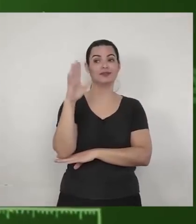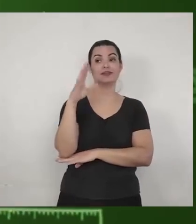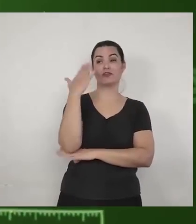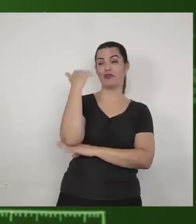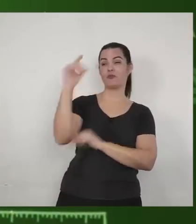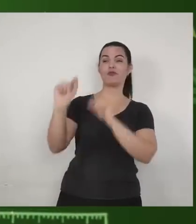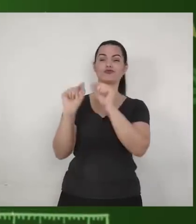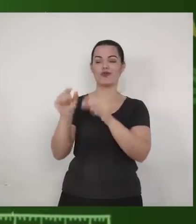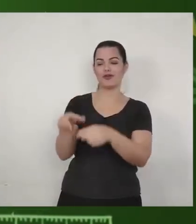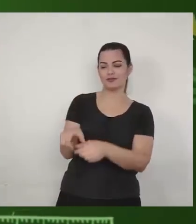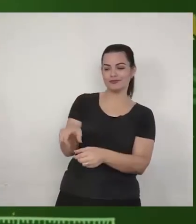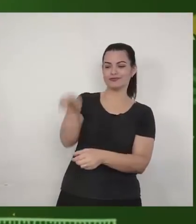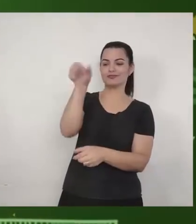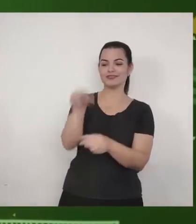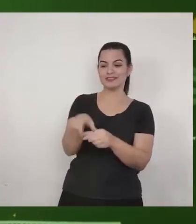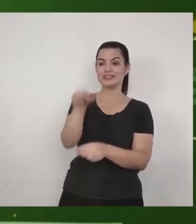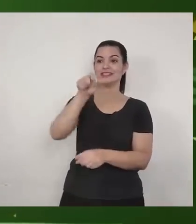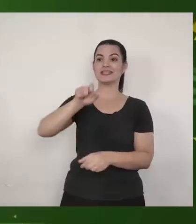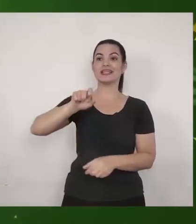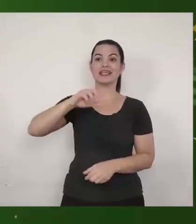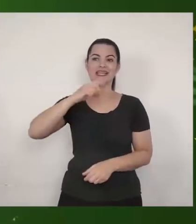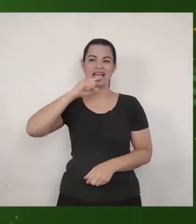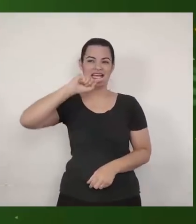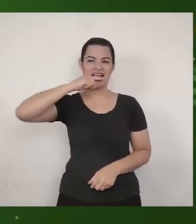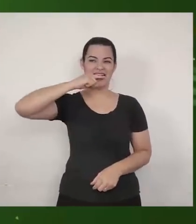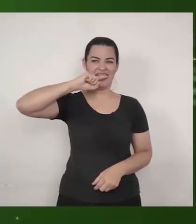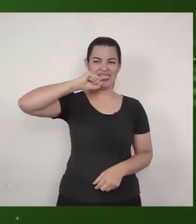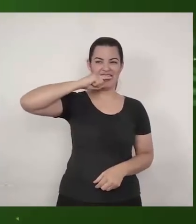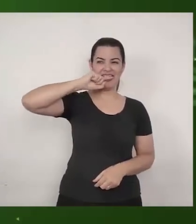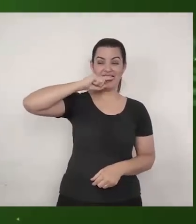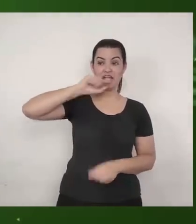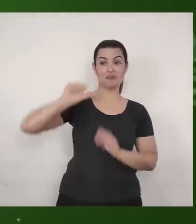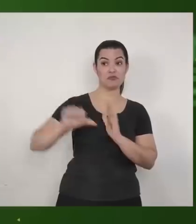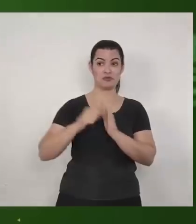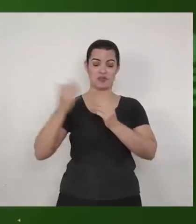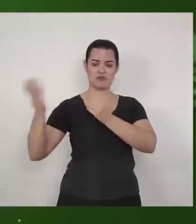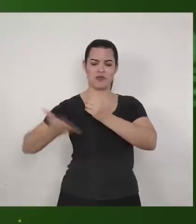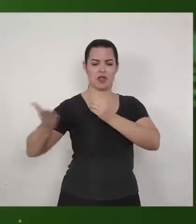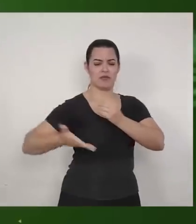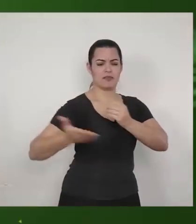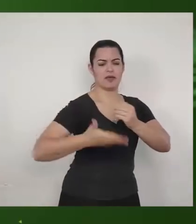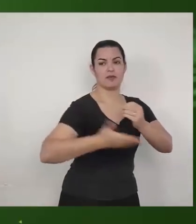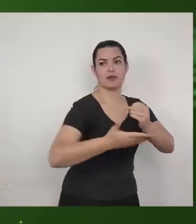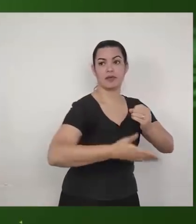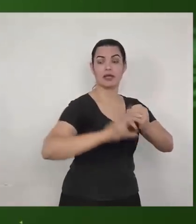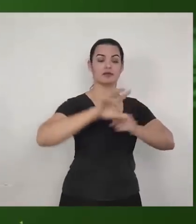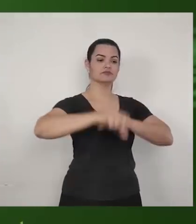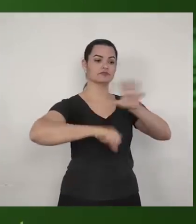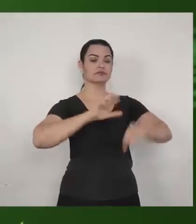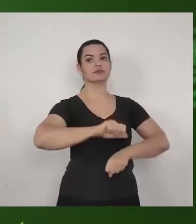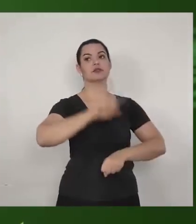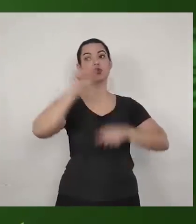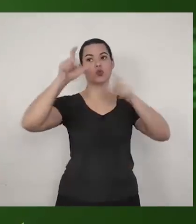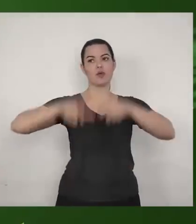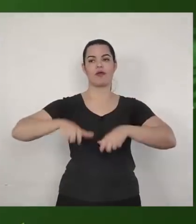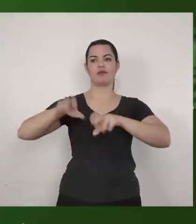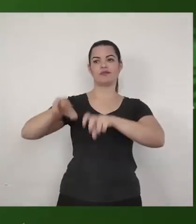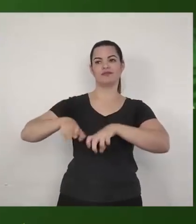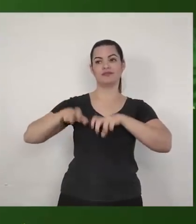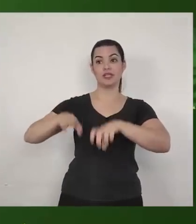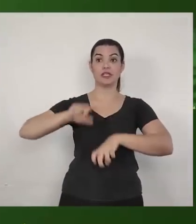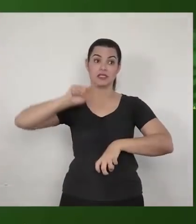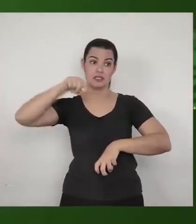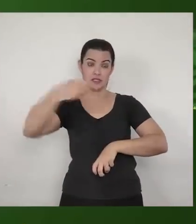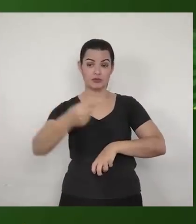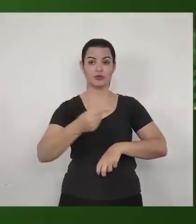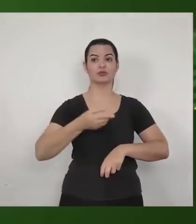famosa cana-de-açúcar. Primeiro, a cana é cortada e colhida lá na fazenda. Depois, ela